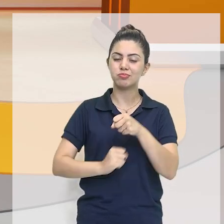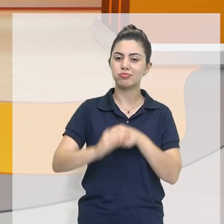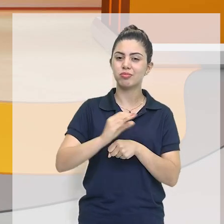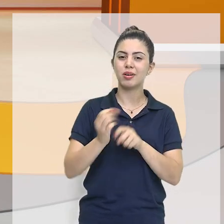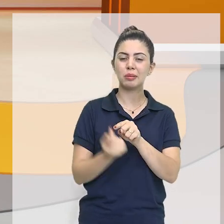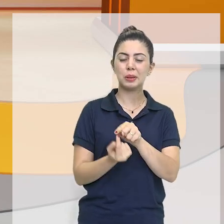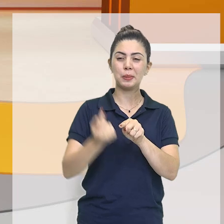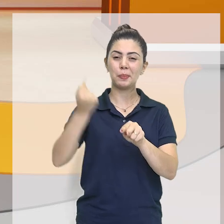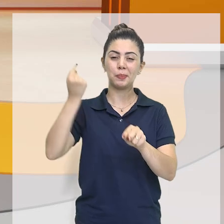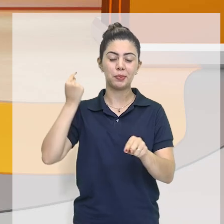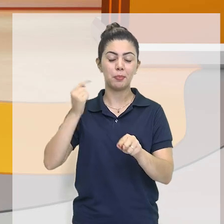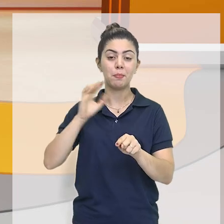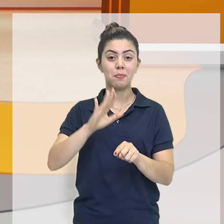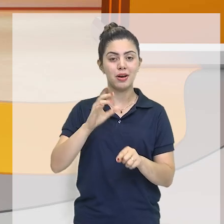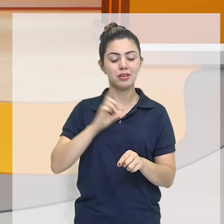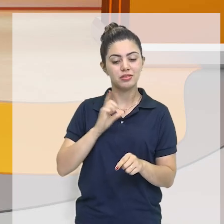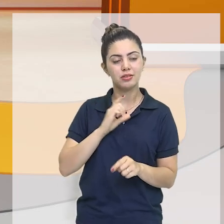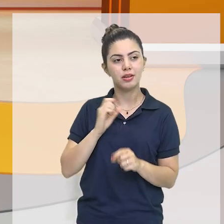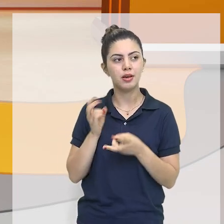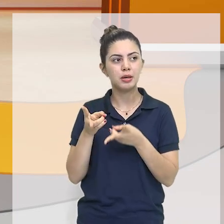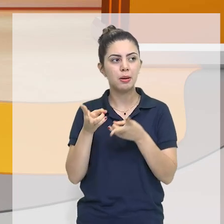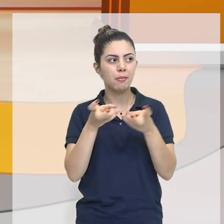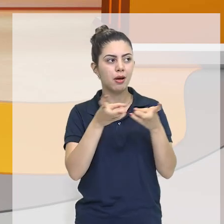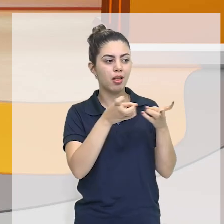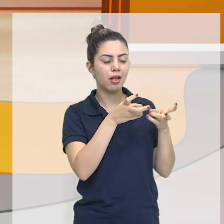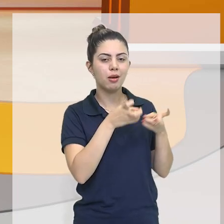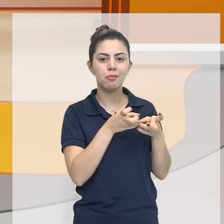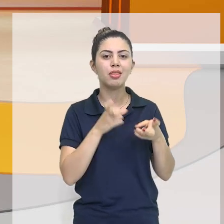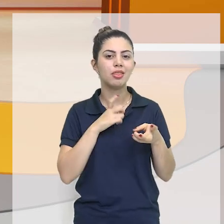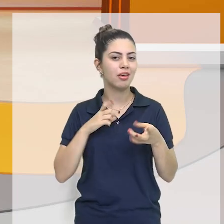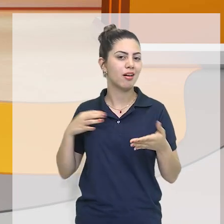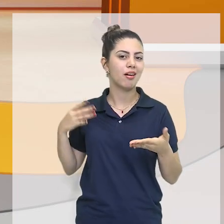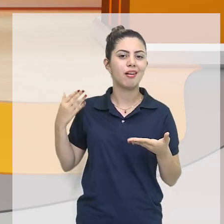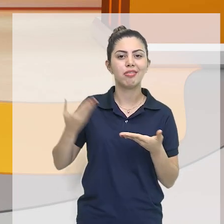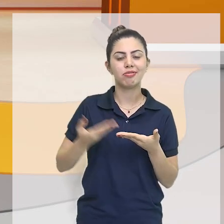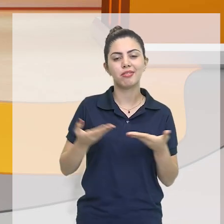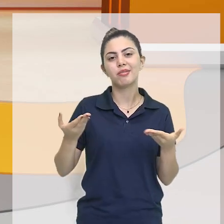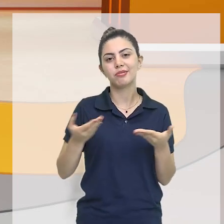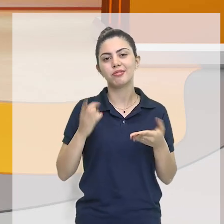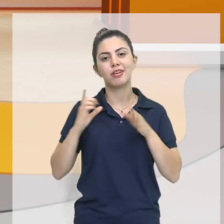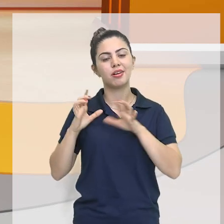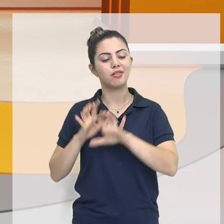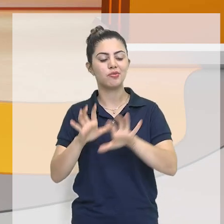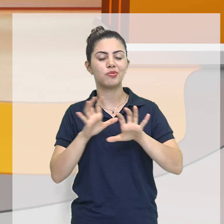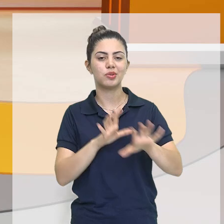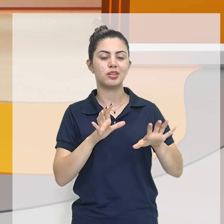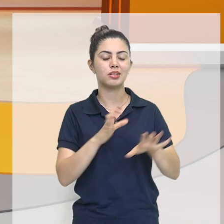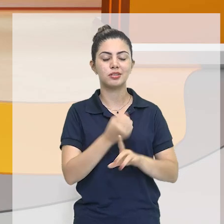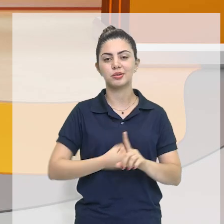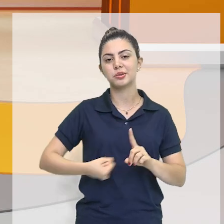que estão presentes e influenciam, né, diretamente a